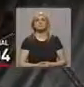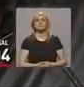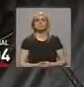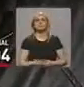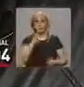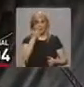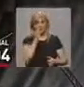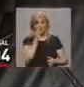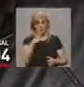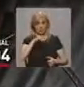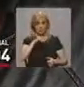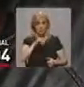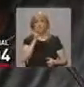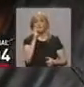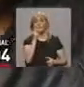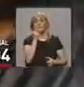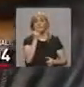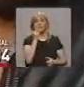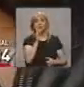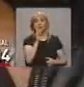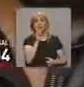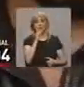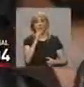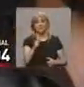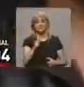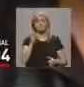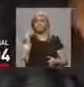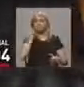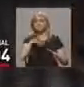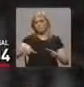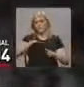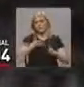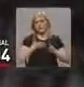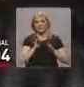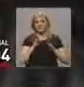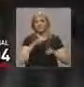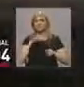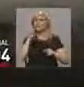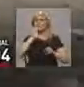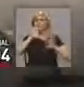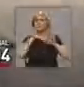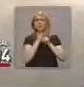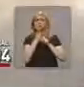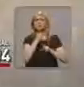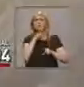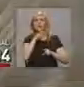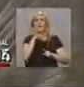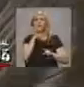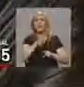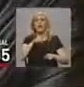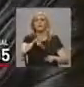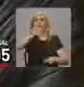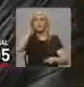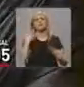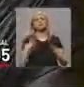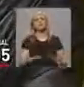Bruno Amaral Vieira entra pelas ruas do bairro onde nasceu para grafitar o que o país é hoje. Quase como